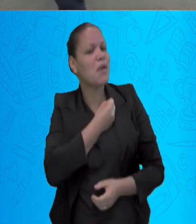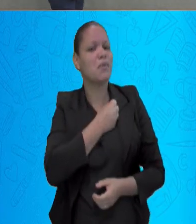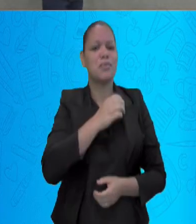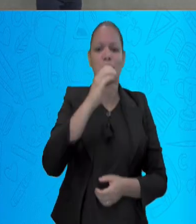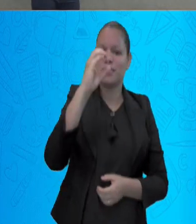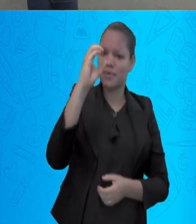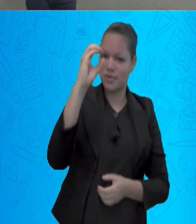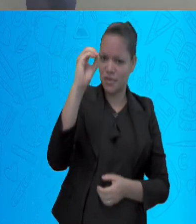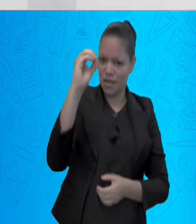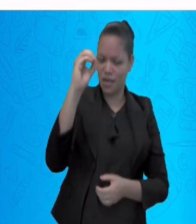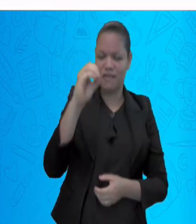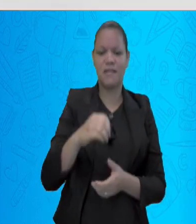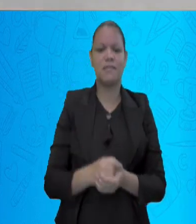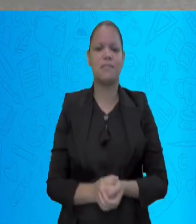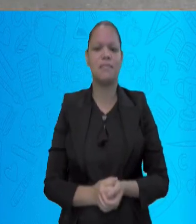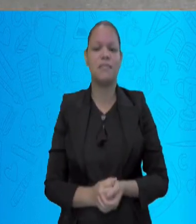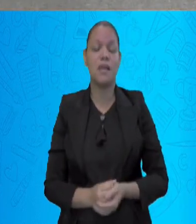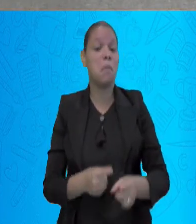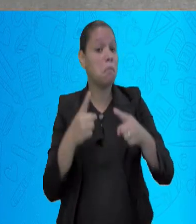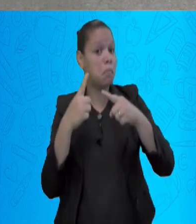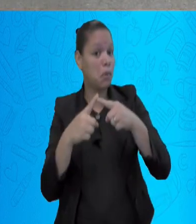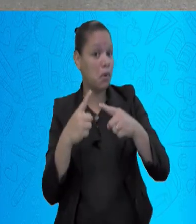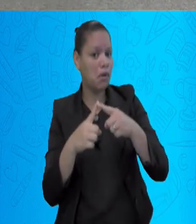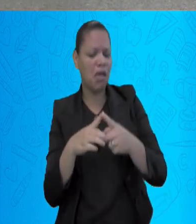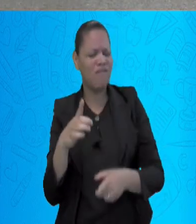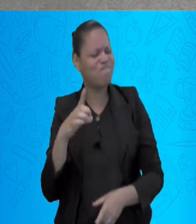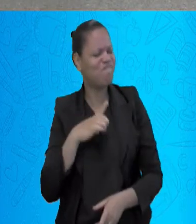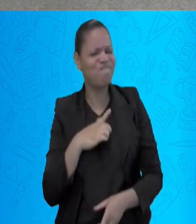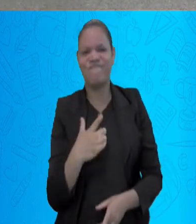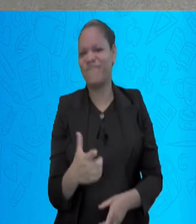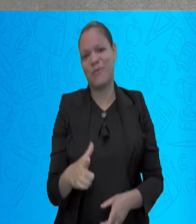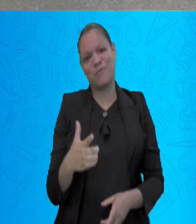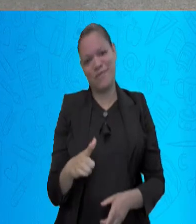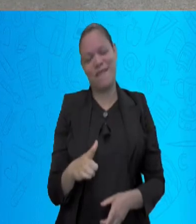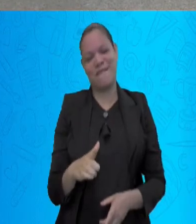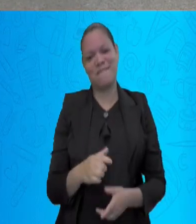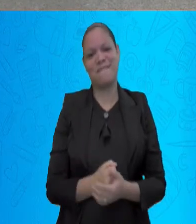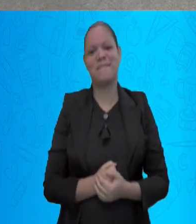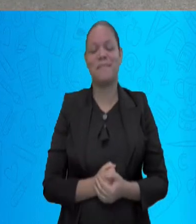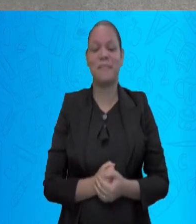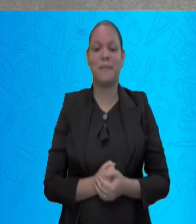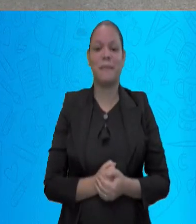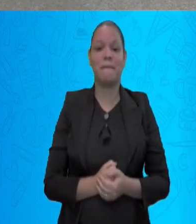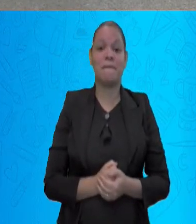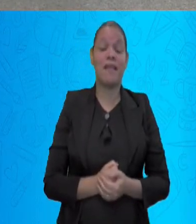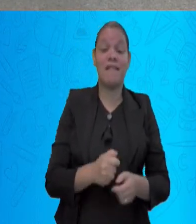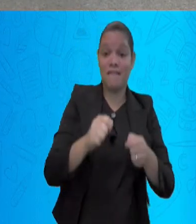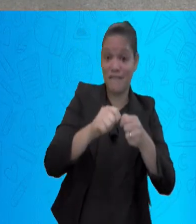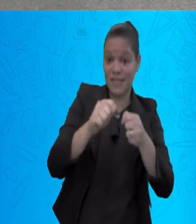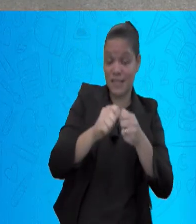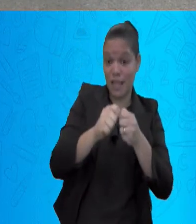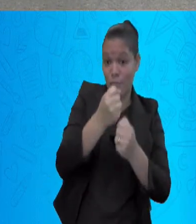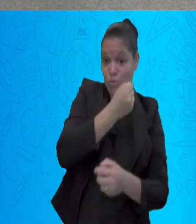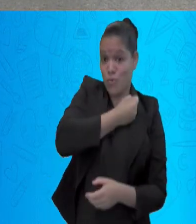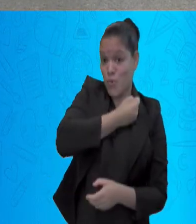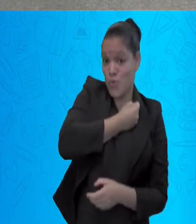mesmo porque nós estamos falando de um número de unidade de milhar. Formamos, então, o